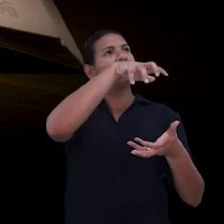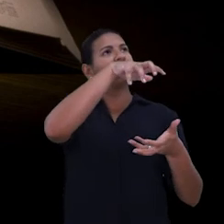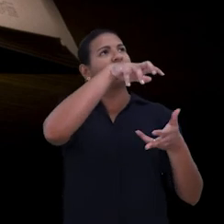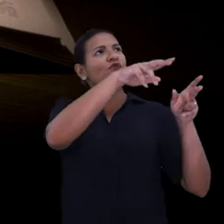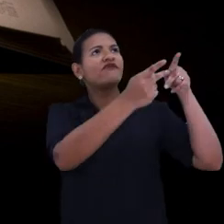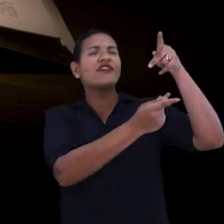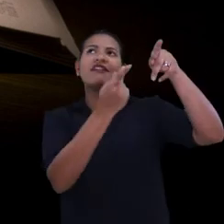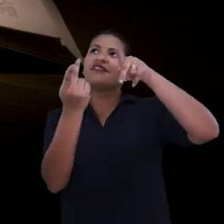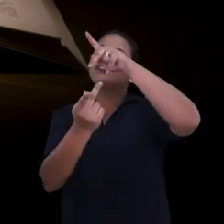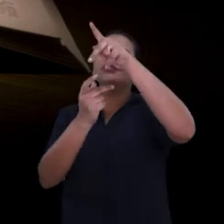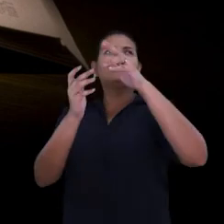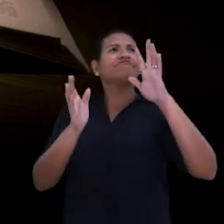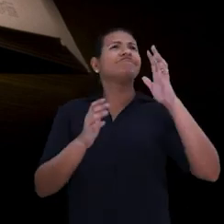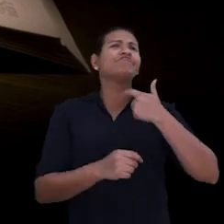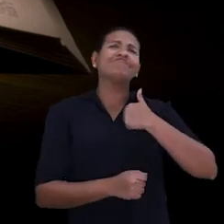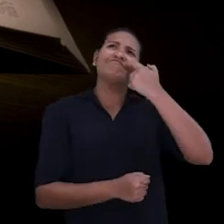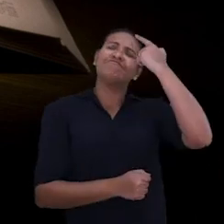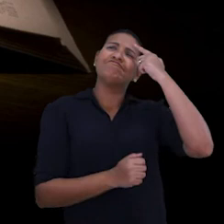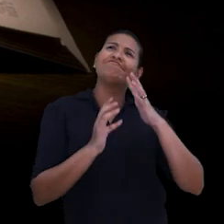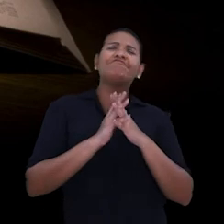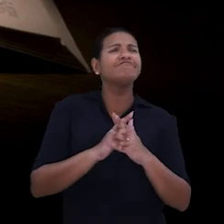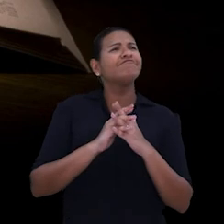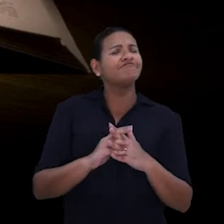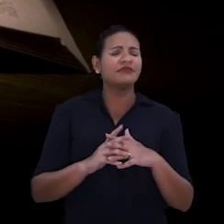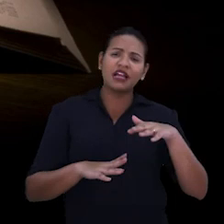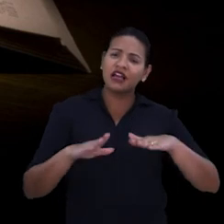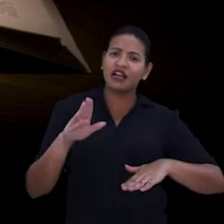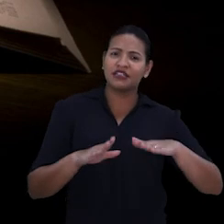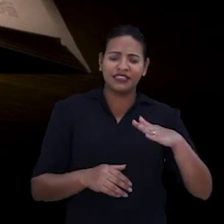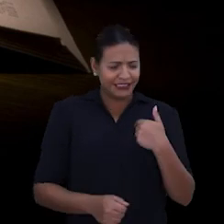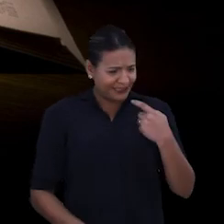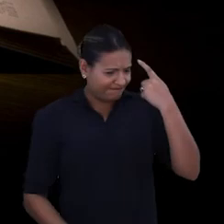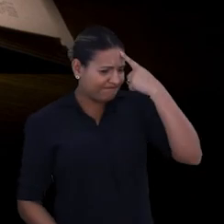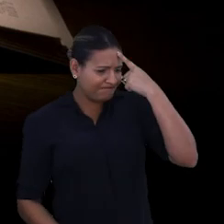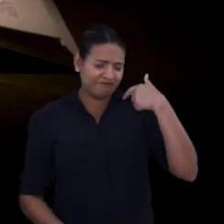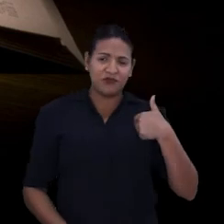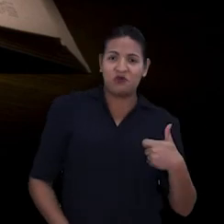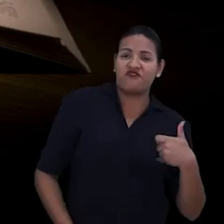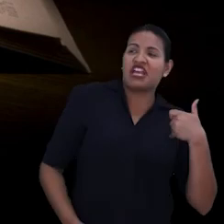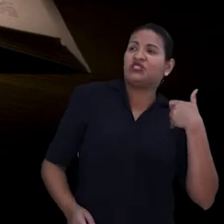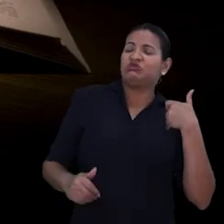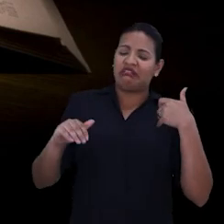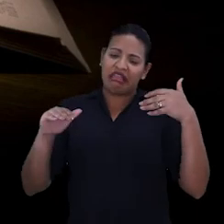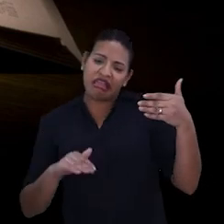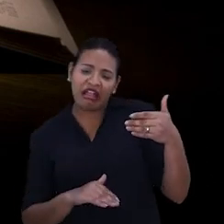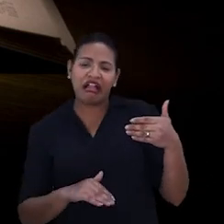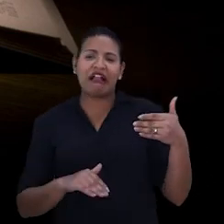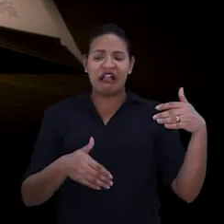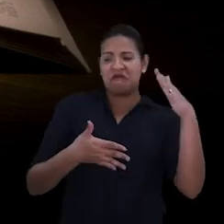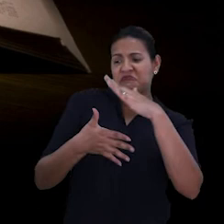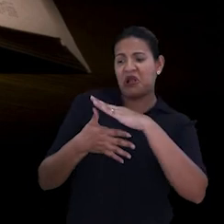a que estamos ligados e no qual, por vezes, nos arrogamos posições que não temos, insignificantes que